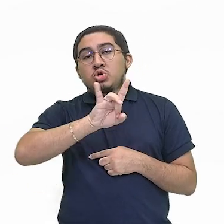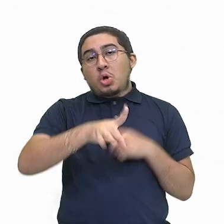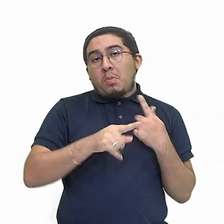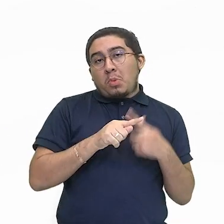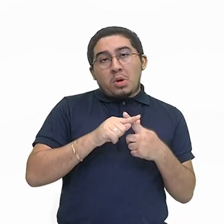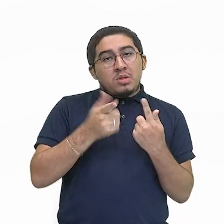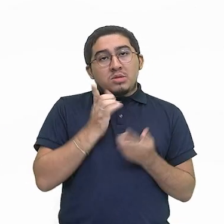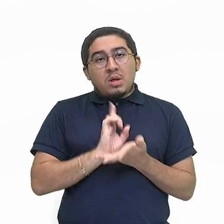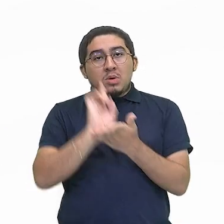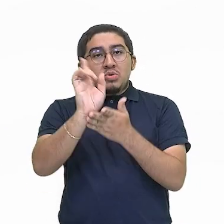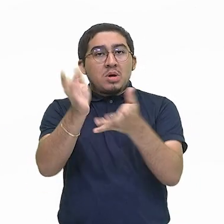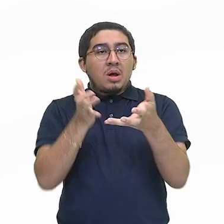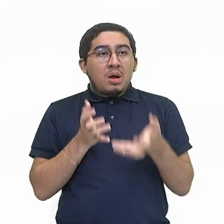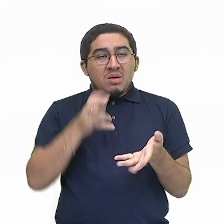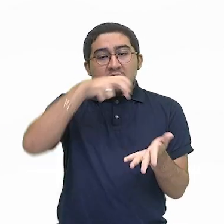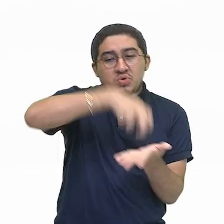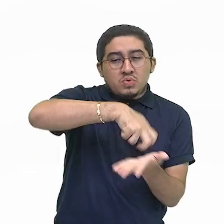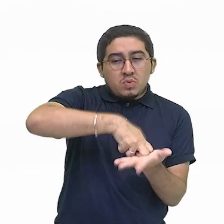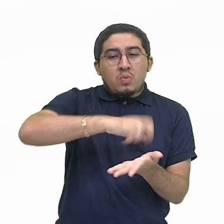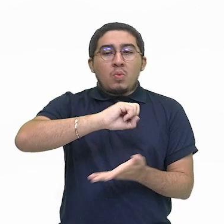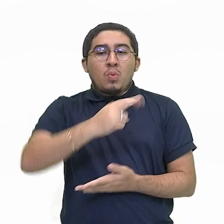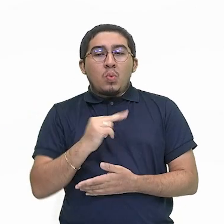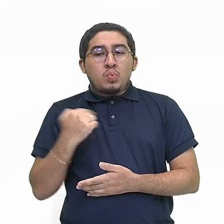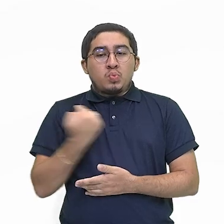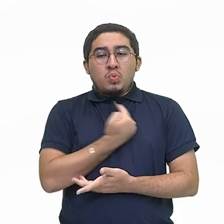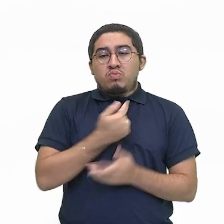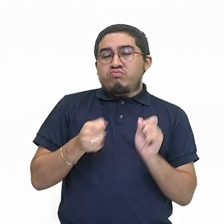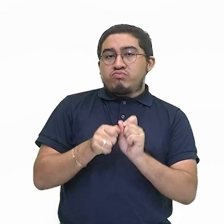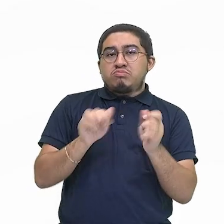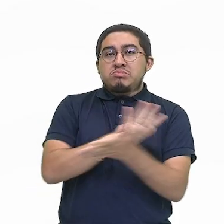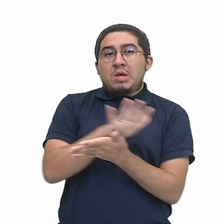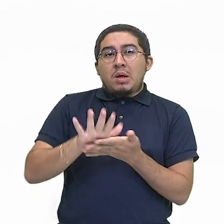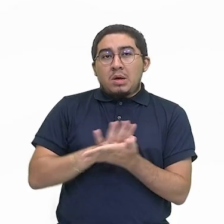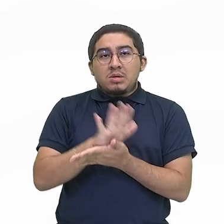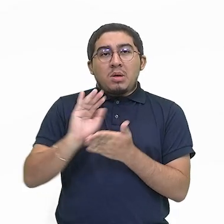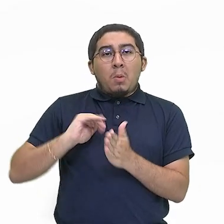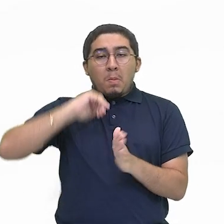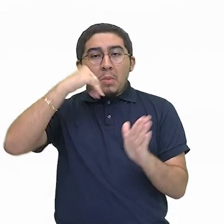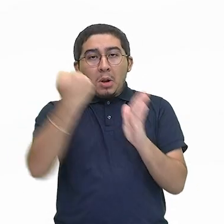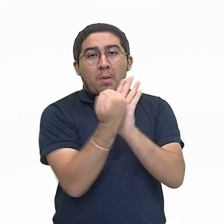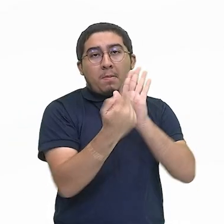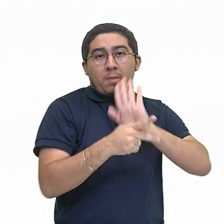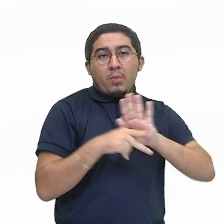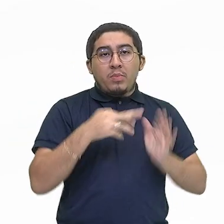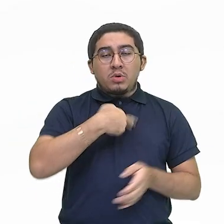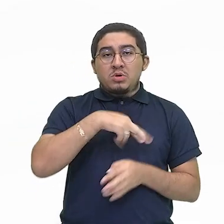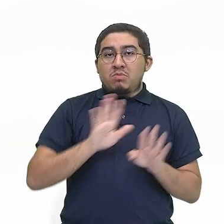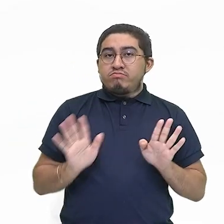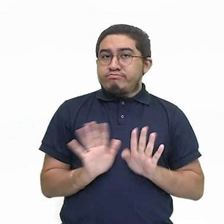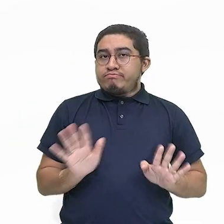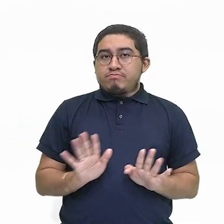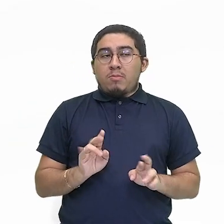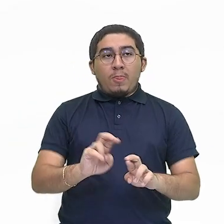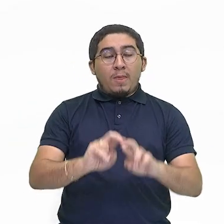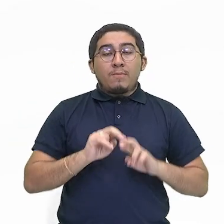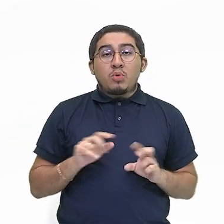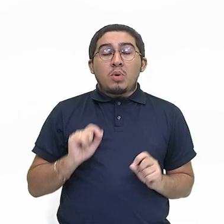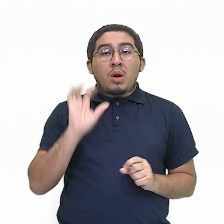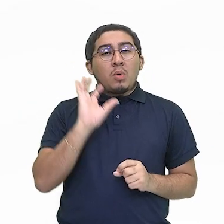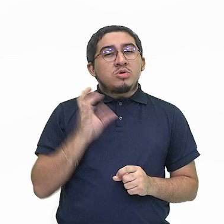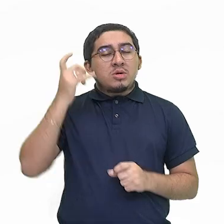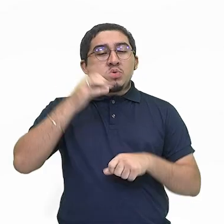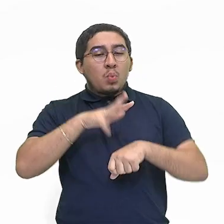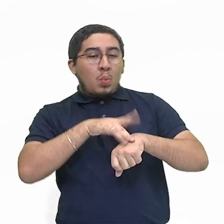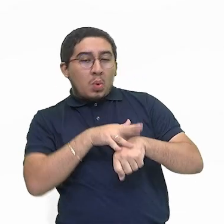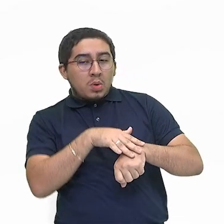de Deus, ou porque a gente não está fazendo aquilo que deveria fazer, de acordo com as orientações da religião. Por isso acontecem doenças,